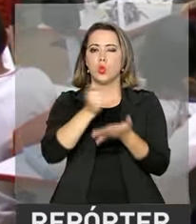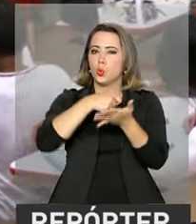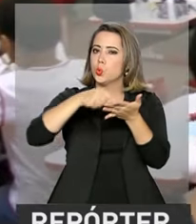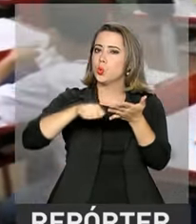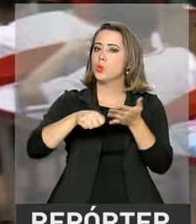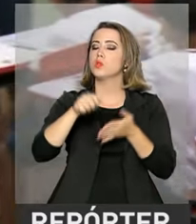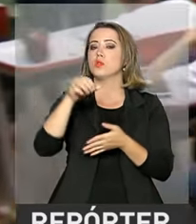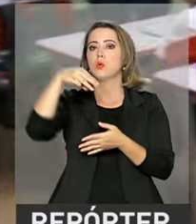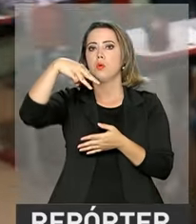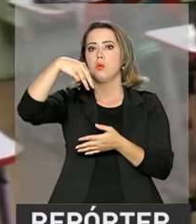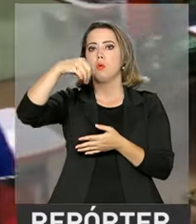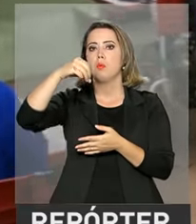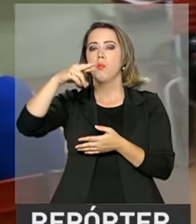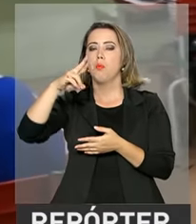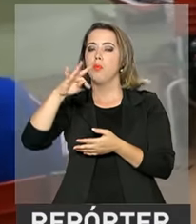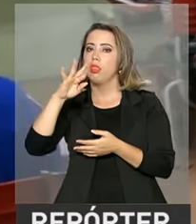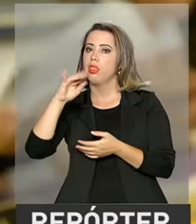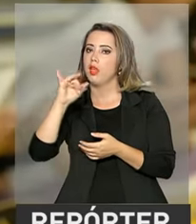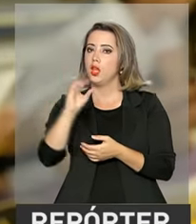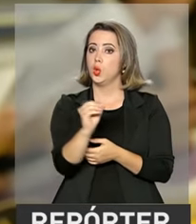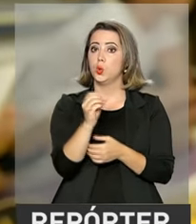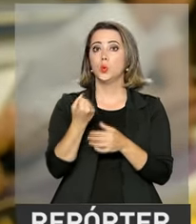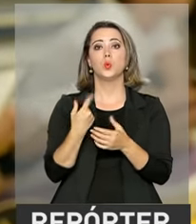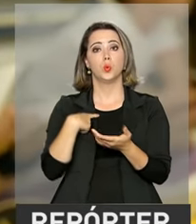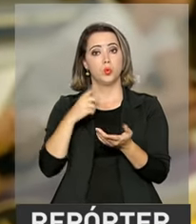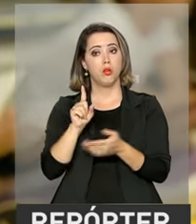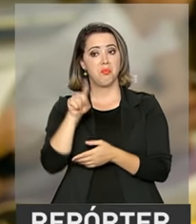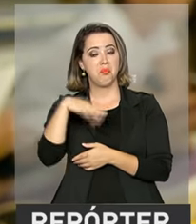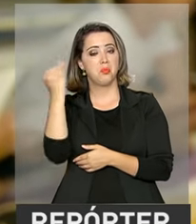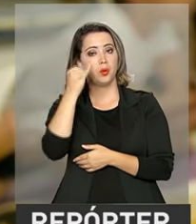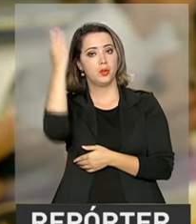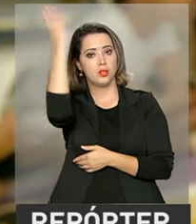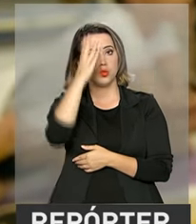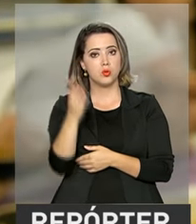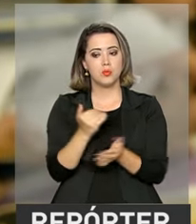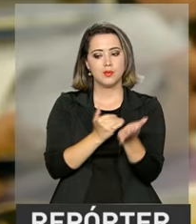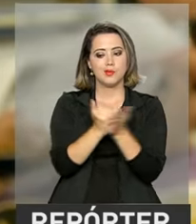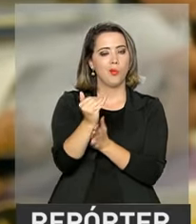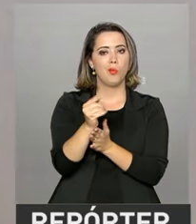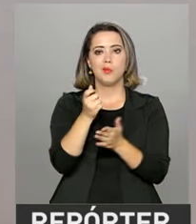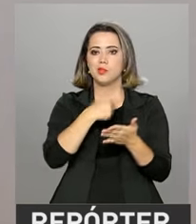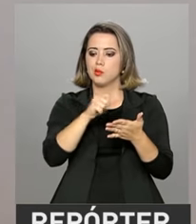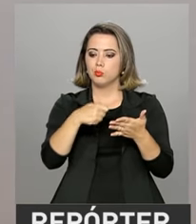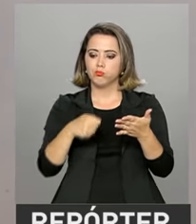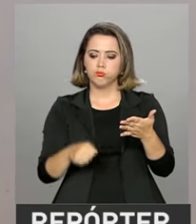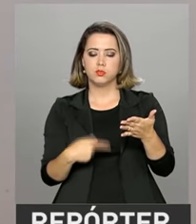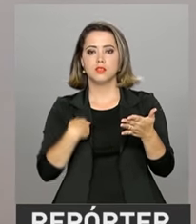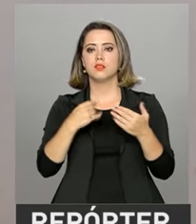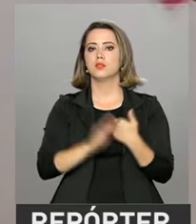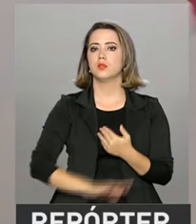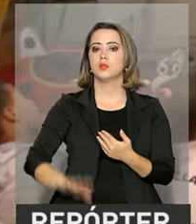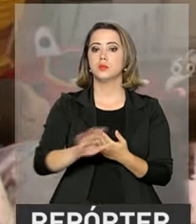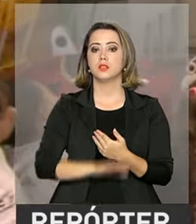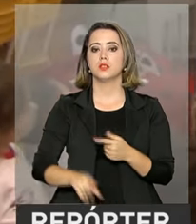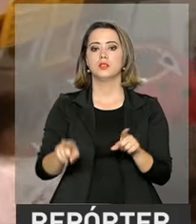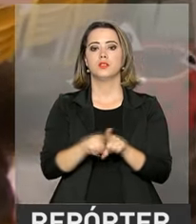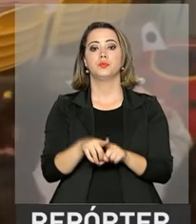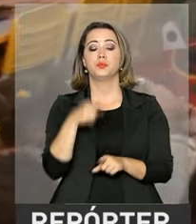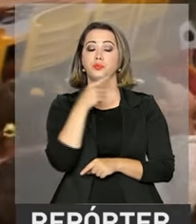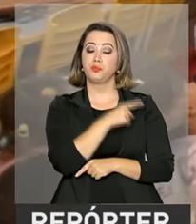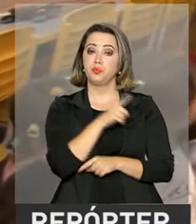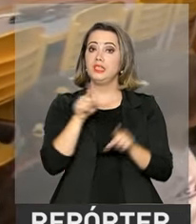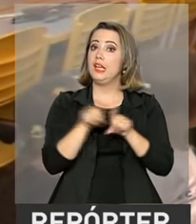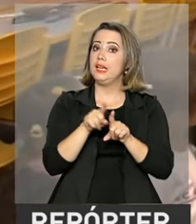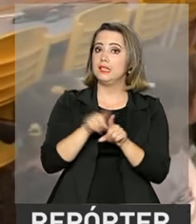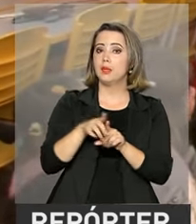foi um dos grandes escritores brasileiros e precursor da literatura infantil no país. Niédia Genari também é uma